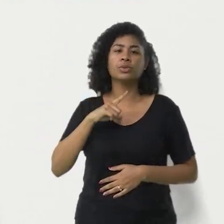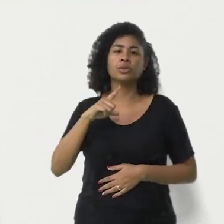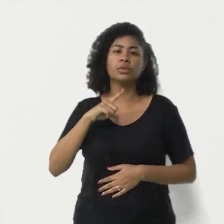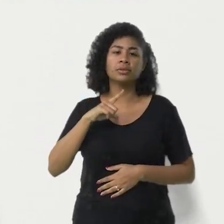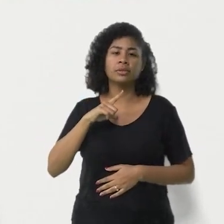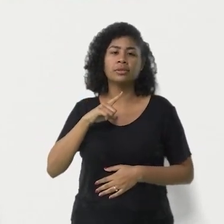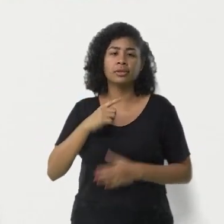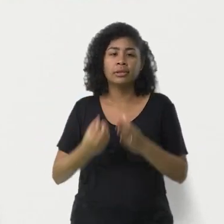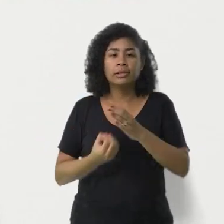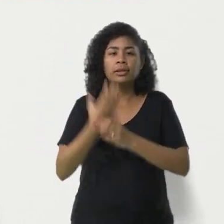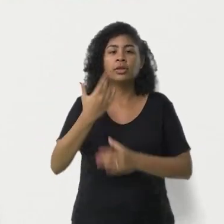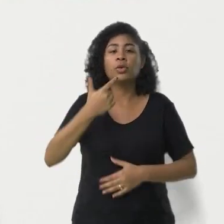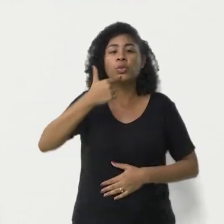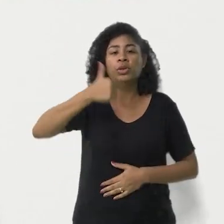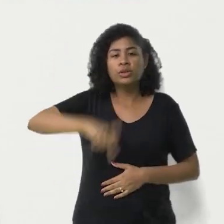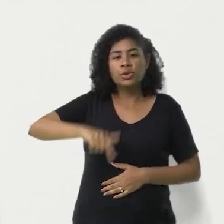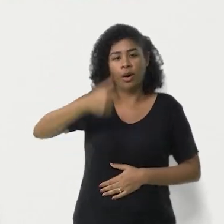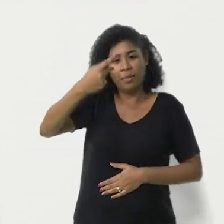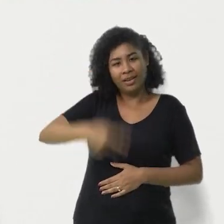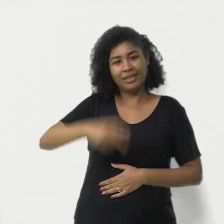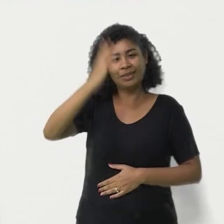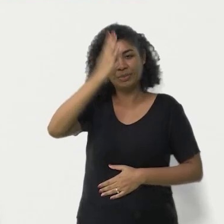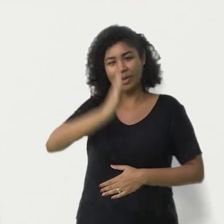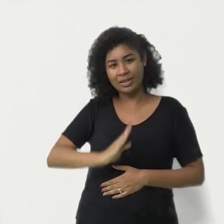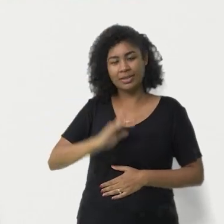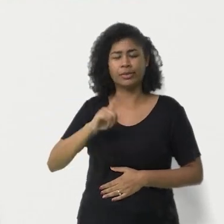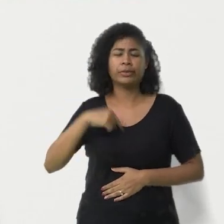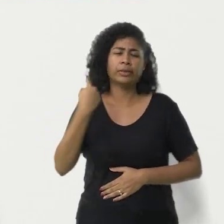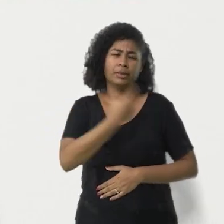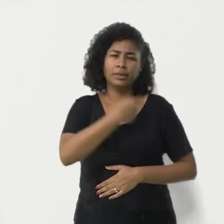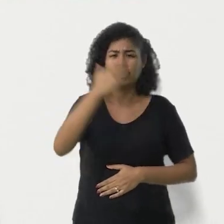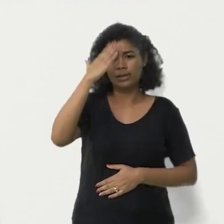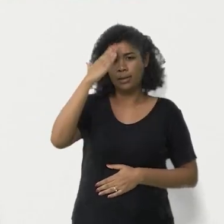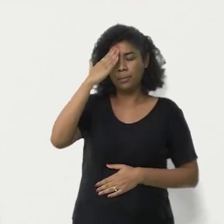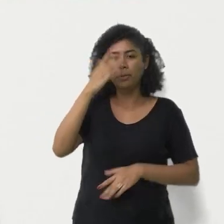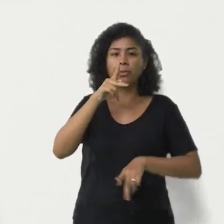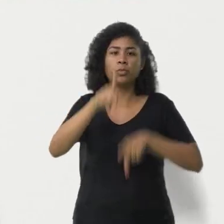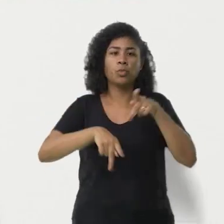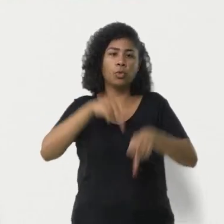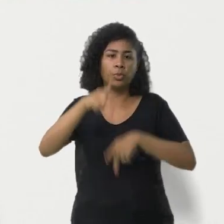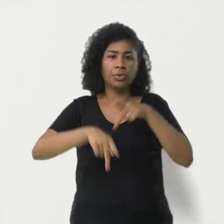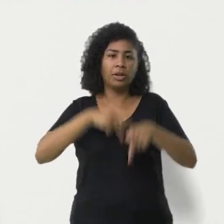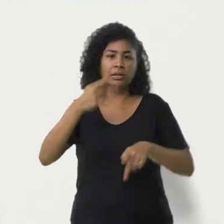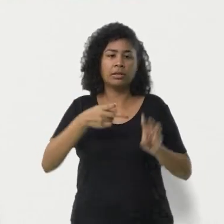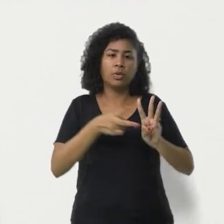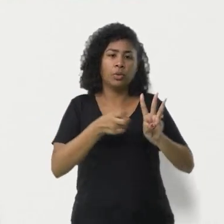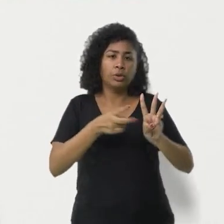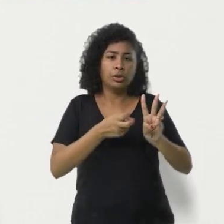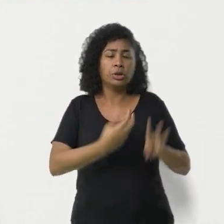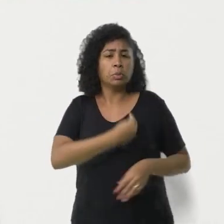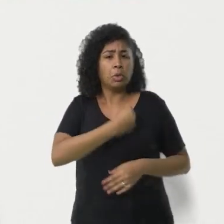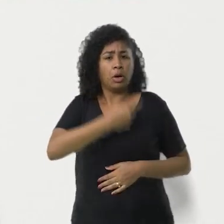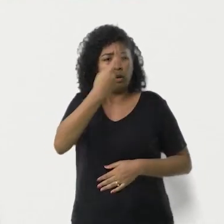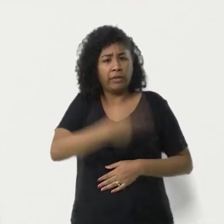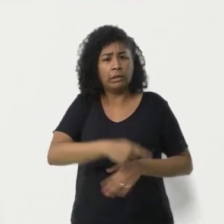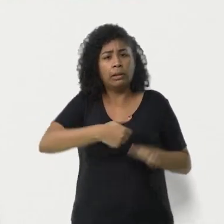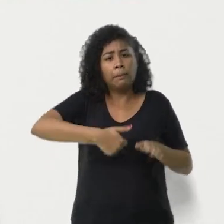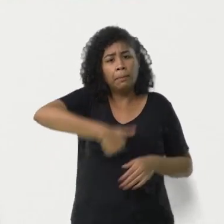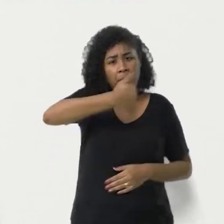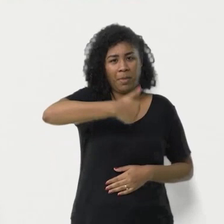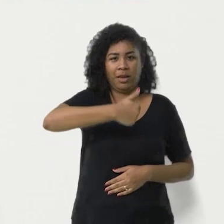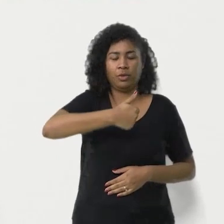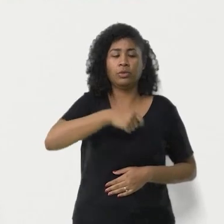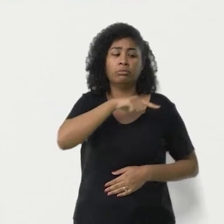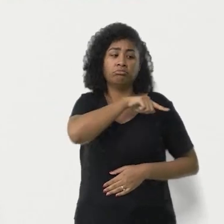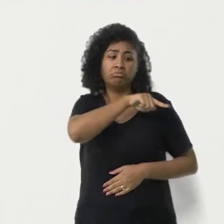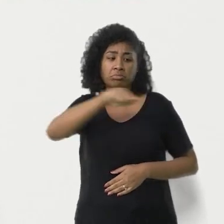idioma oficial aqui do nosso país. A gente sabe que os indígenas já aqui habitavam, existiam diferentes tipos de